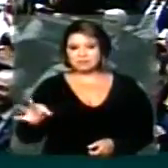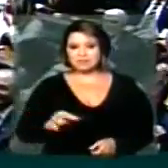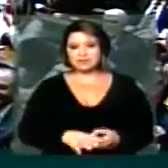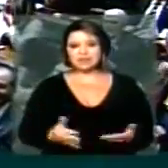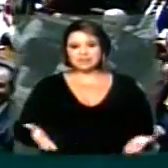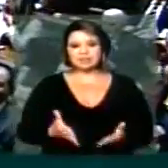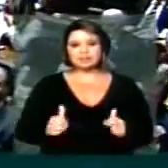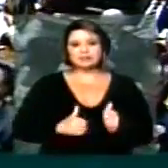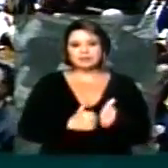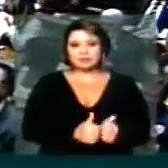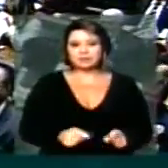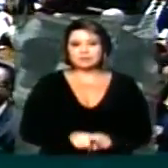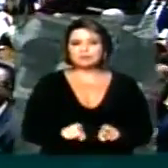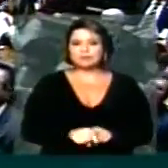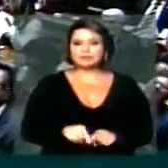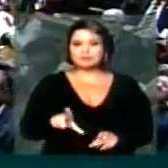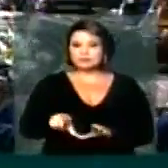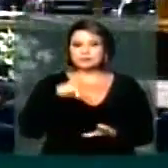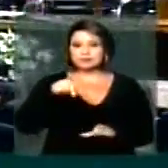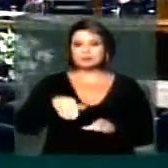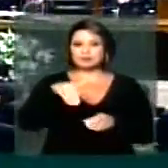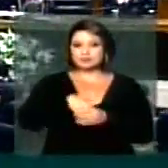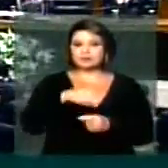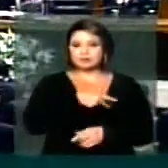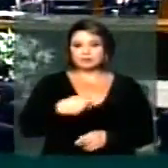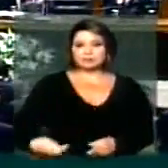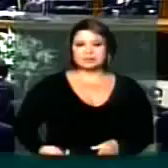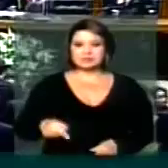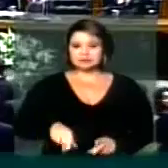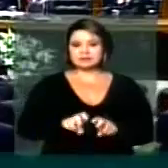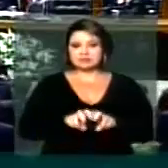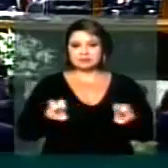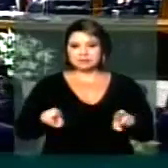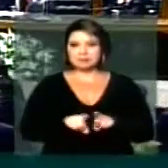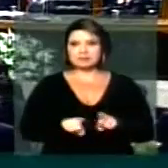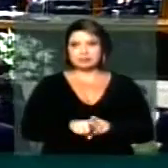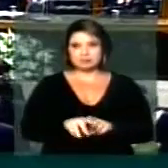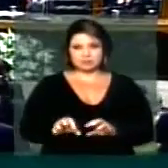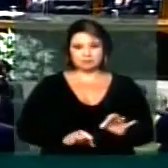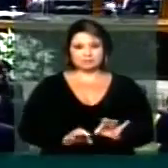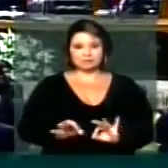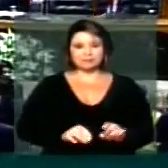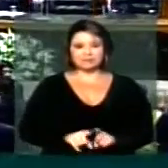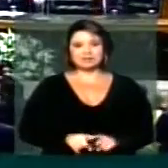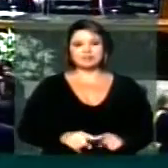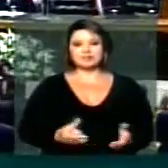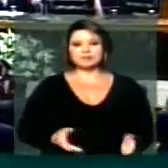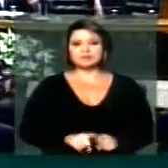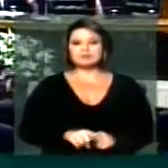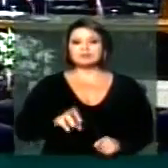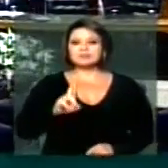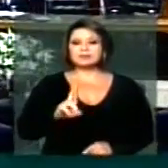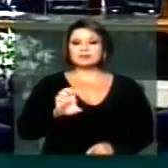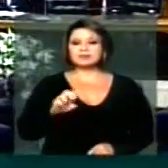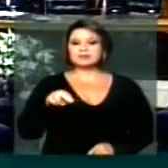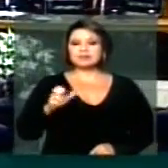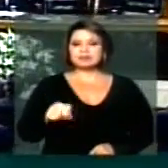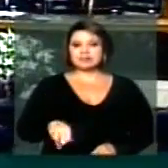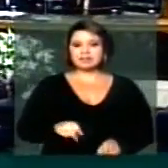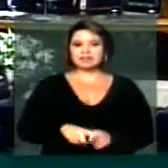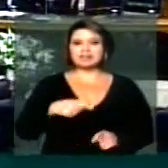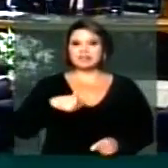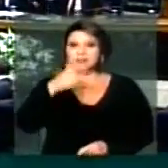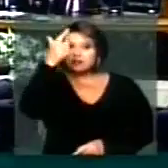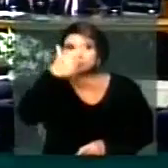acompanha nesta sessão para a eleição da mesa diretora da Câmara dos Deputados. E eu lembro que mais cedo no Senado, Renan Calheiros foi reeleito